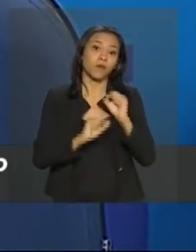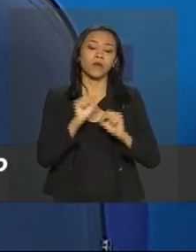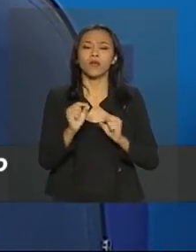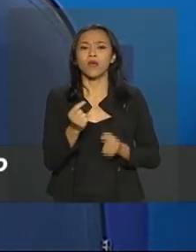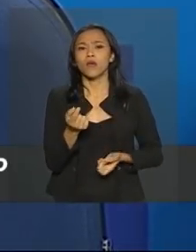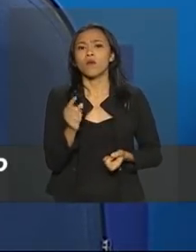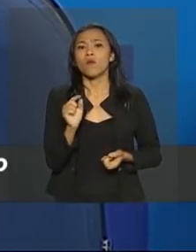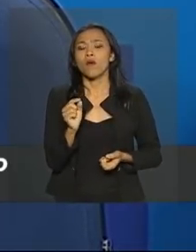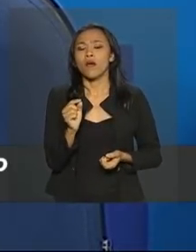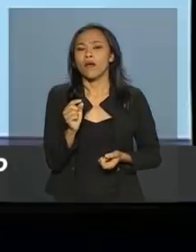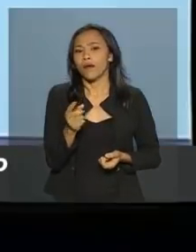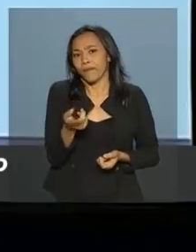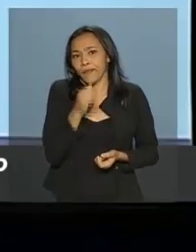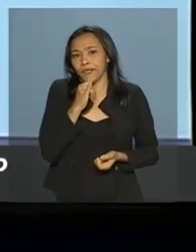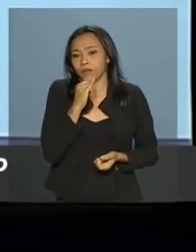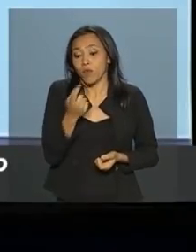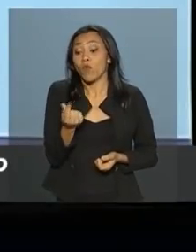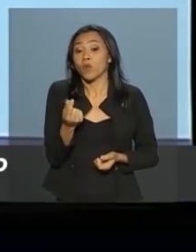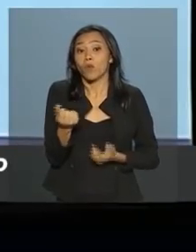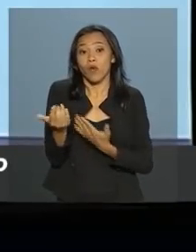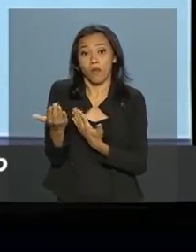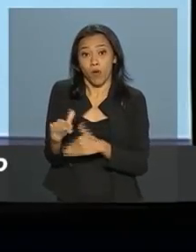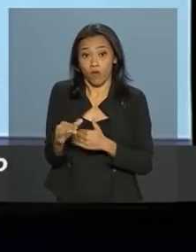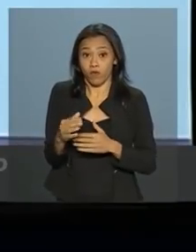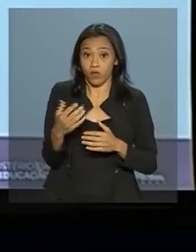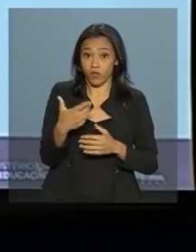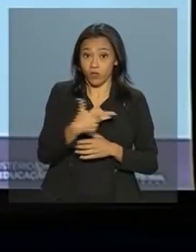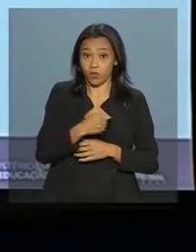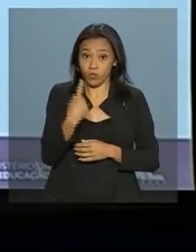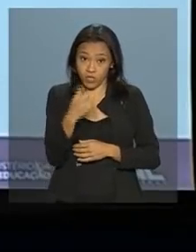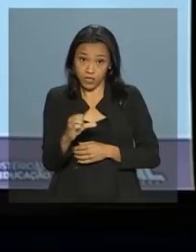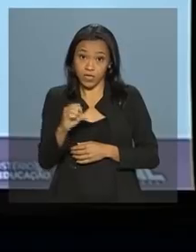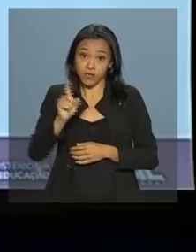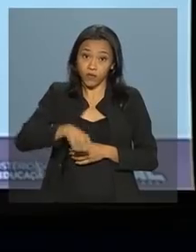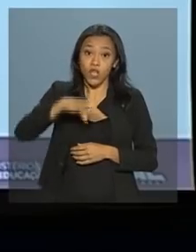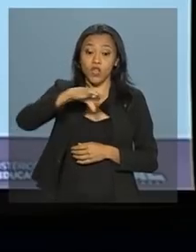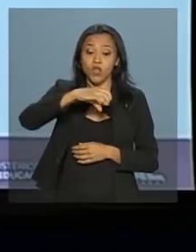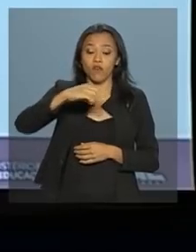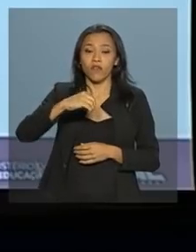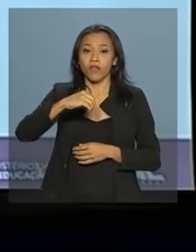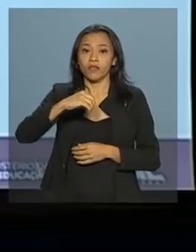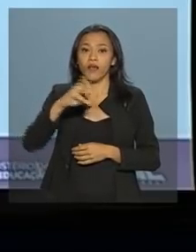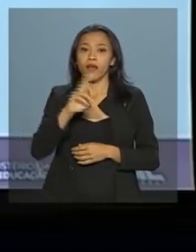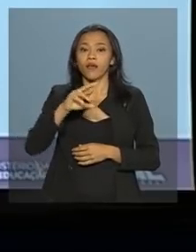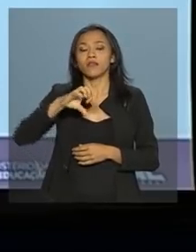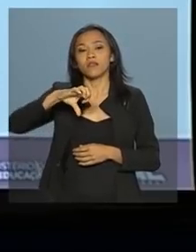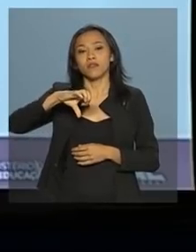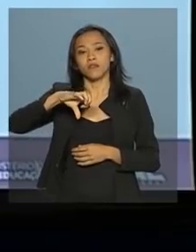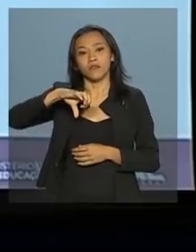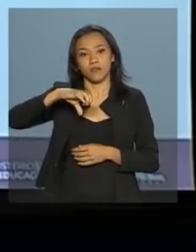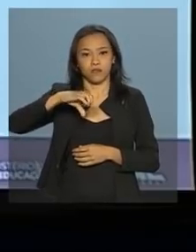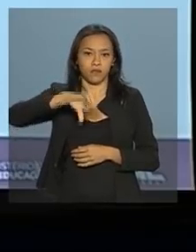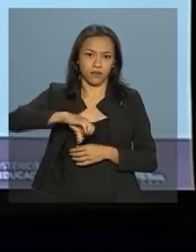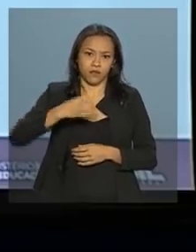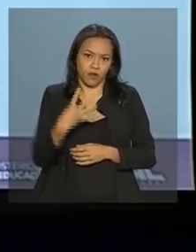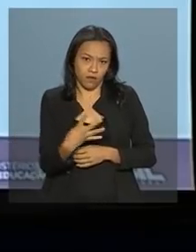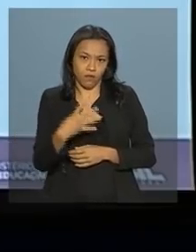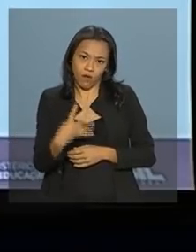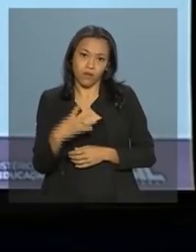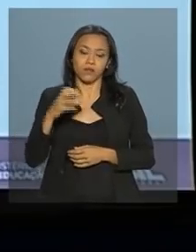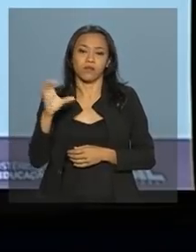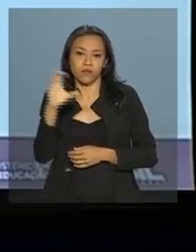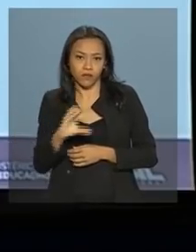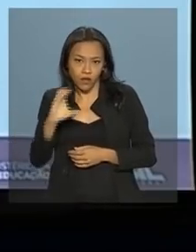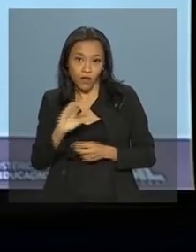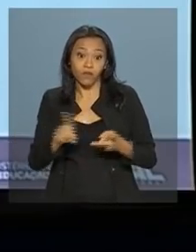per capta da prova em 2016 ele foi de 90 reais e sessenta e quatro centavos e 2017 nós